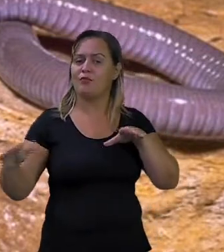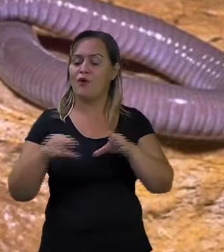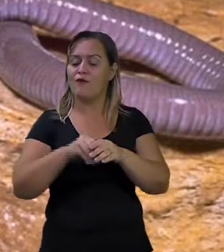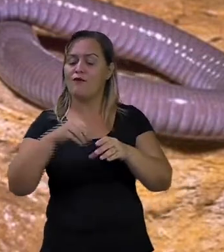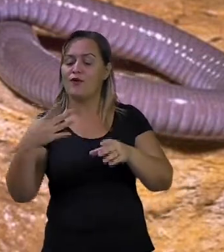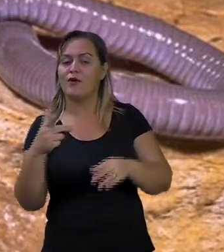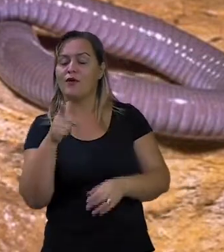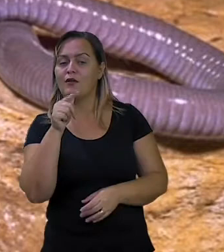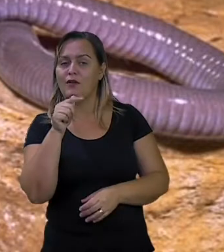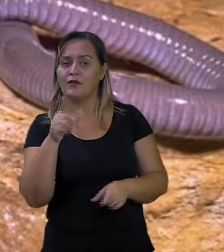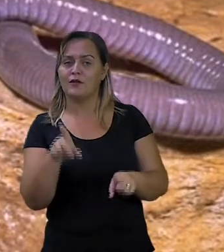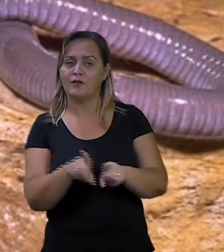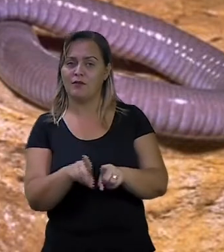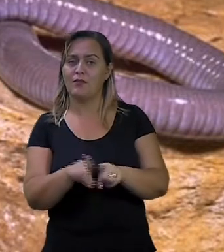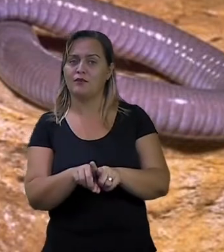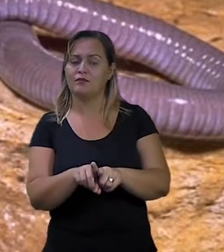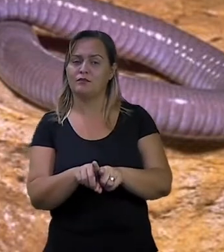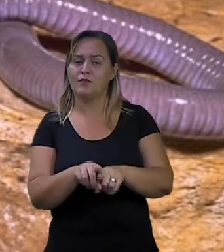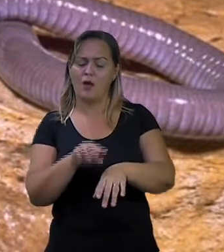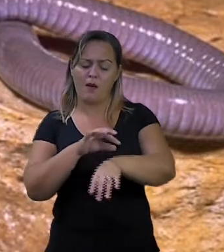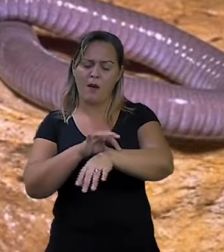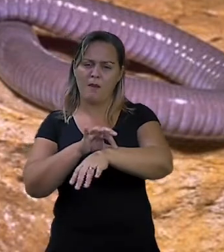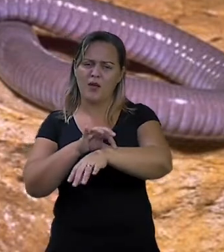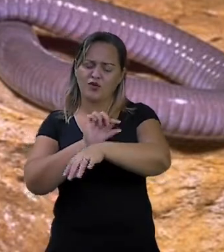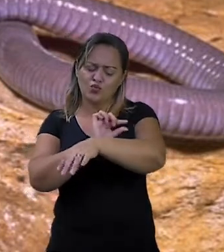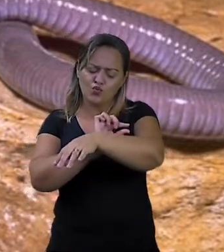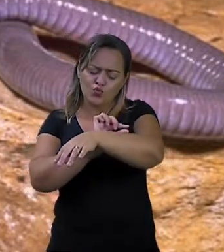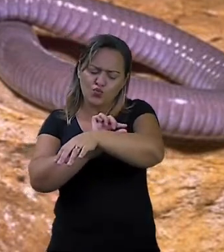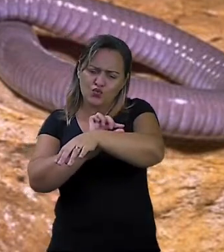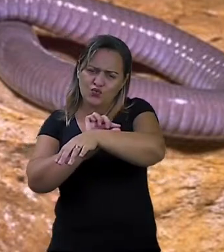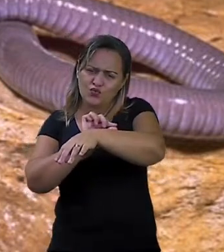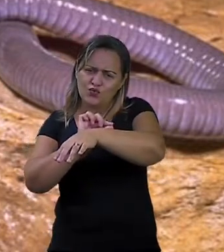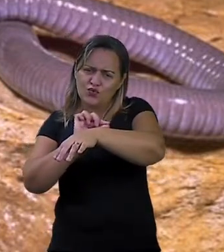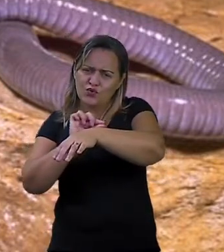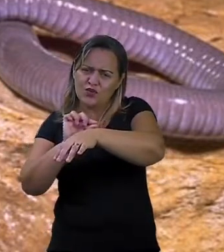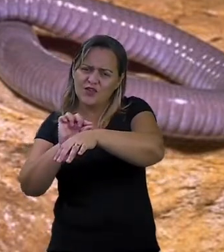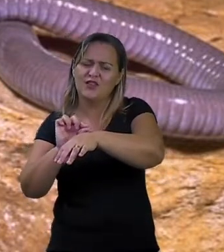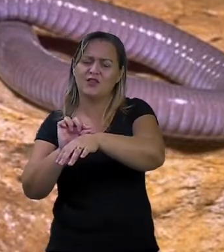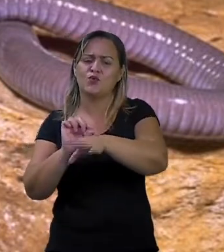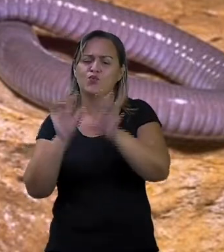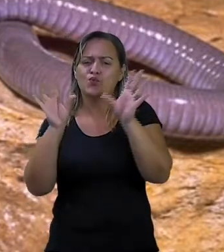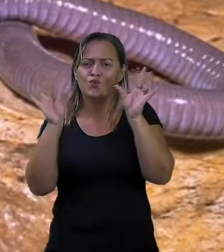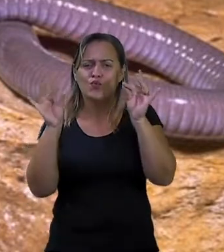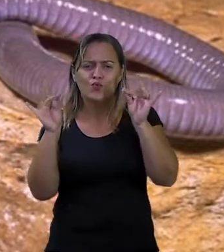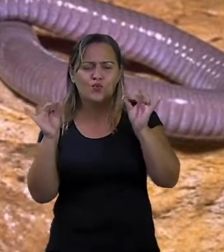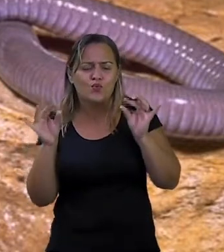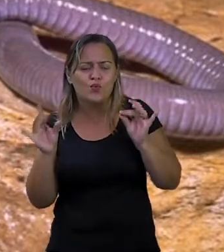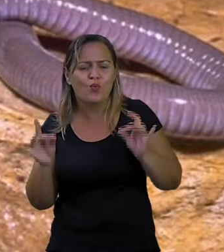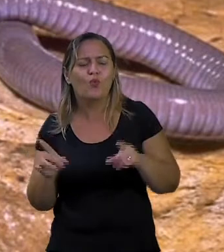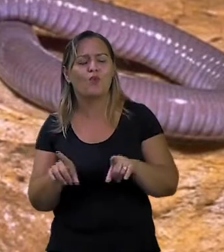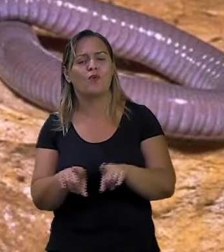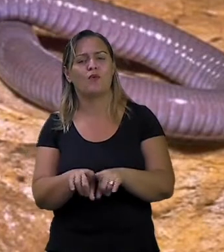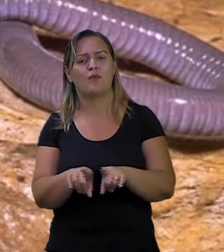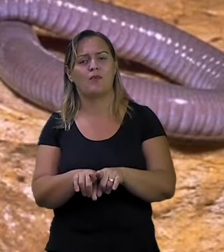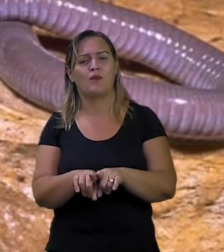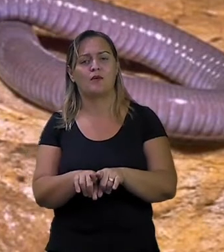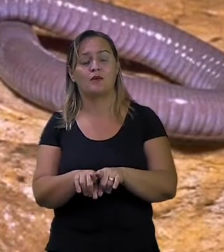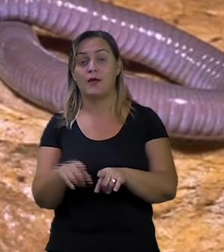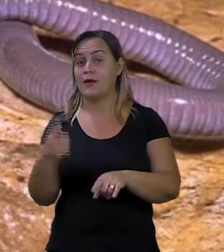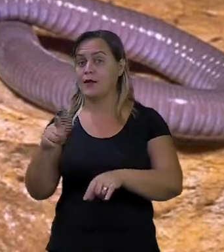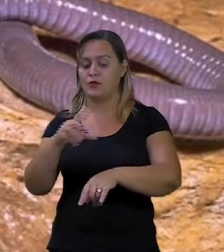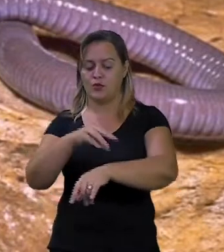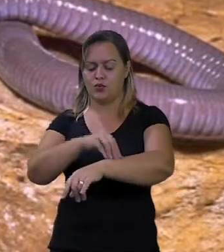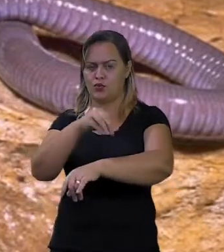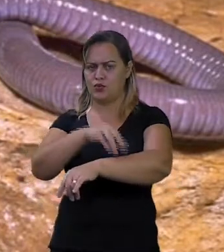bem fina e úmida, chega a ser até pegajosa. Eles não têm pelos e não têm